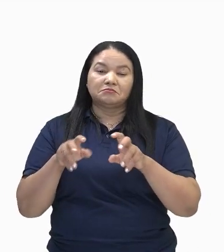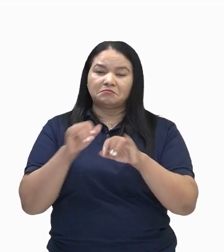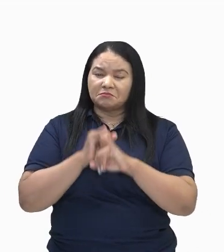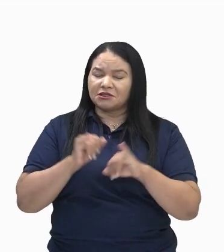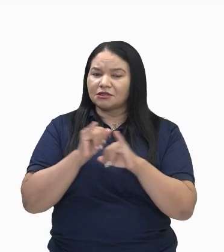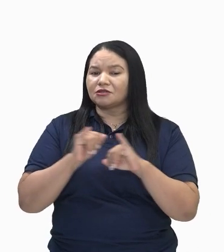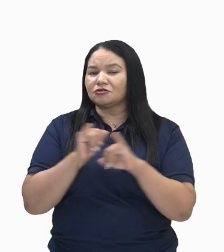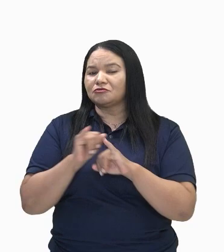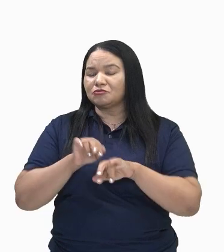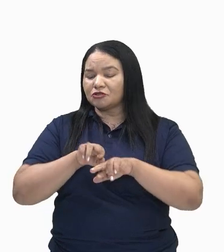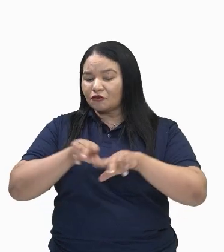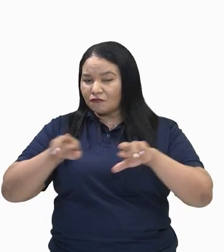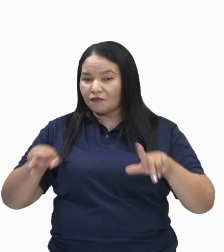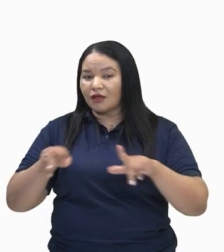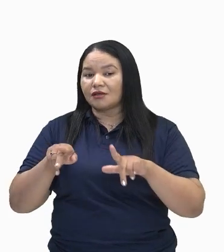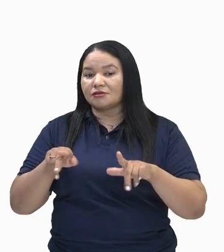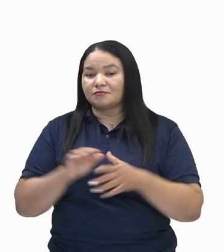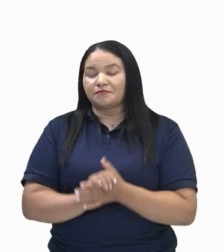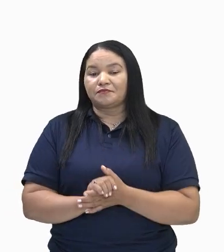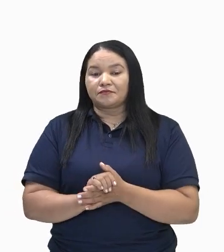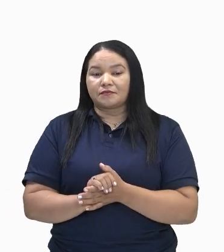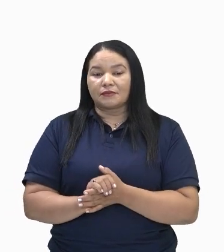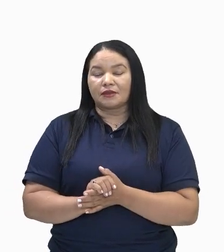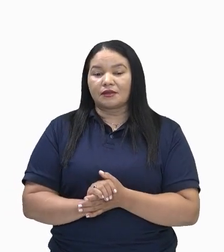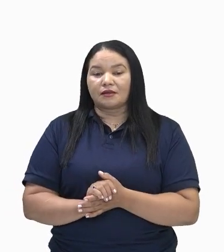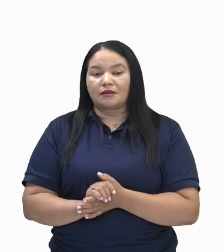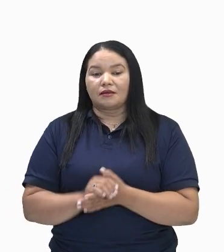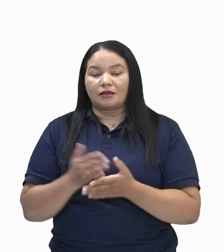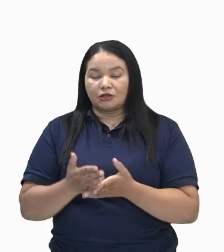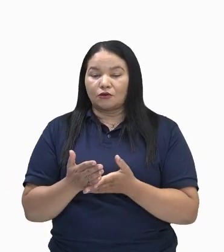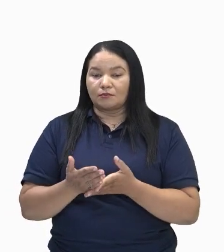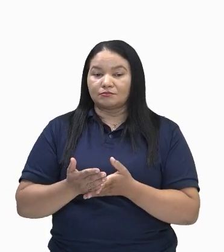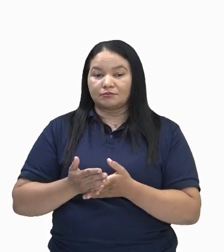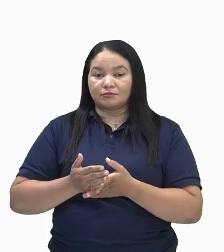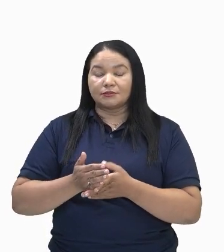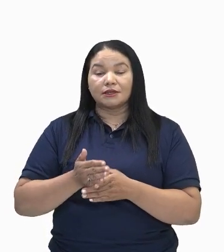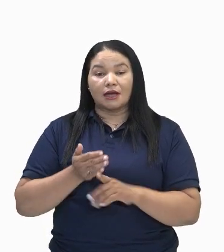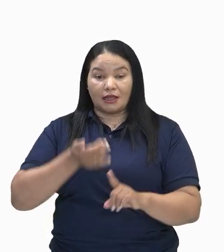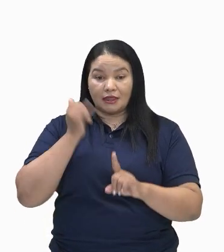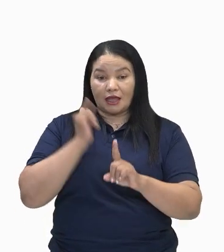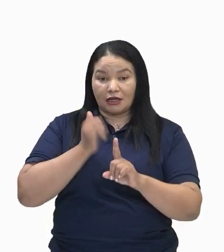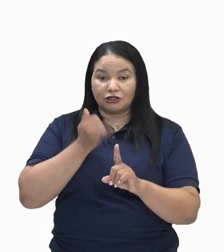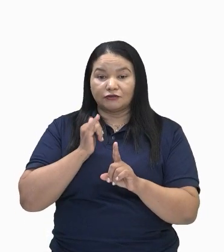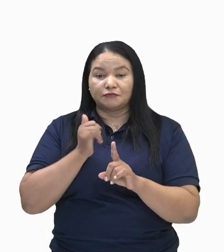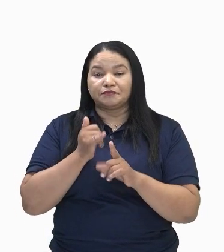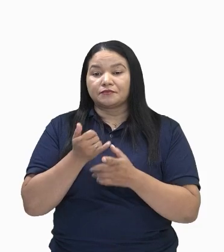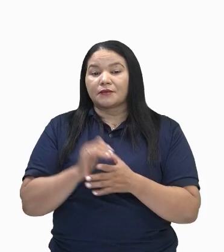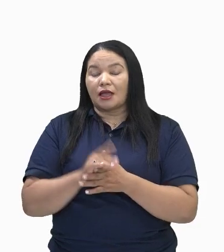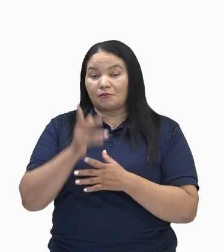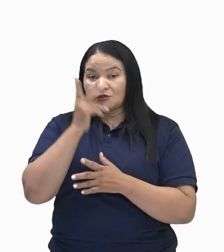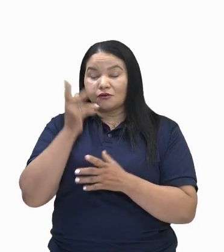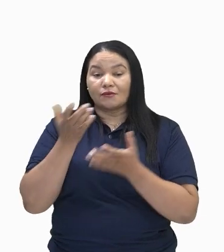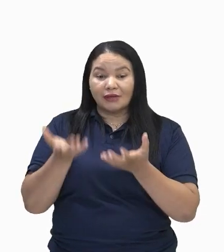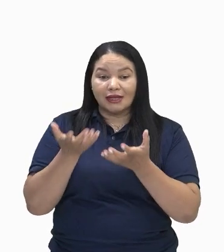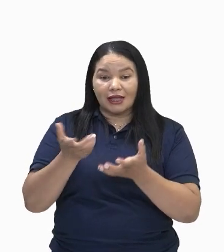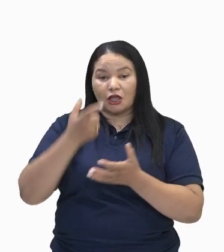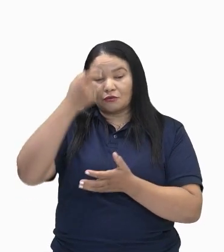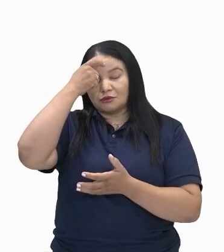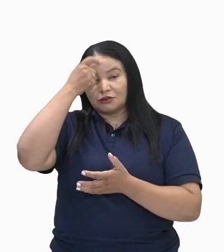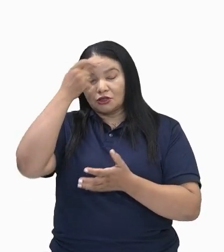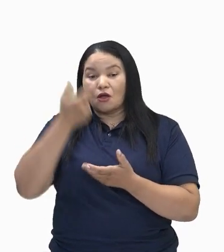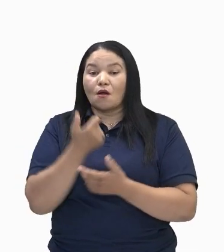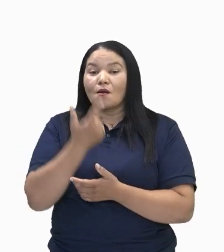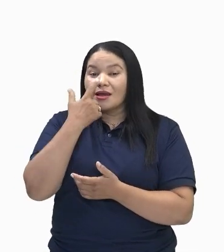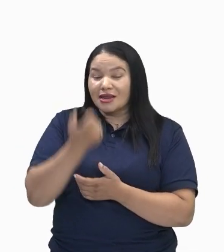nesse vídeo, apesar de tão breve. Ao longo da narrativa, é possível entender que se quer conscientizar sobre o descarte adequado do